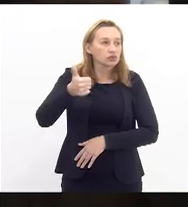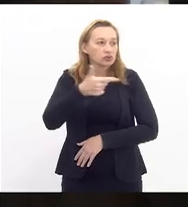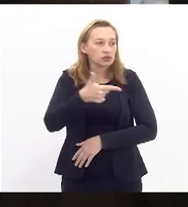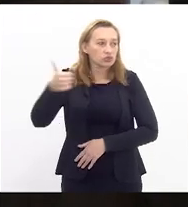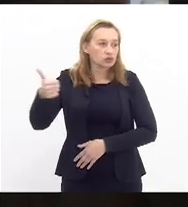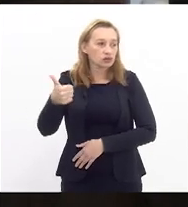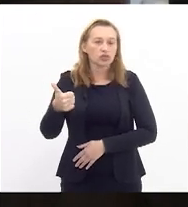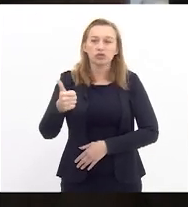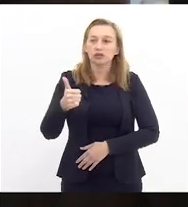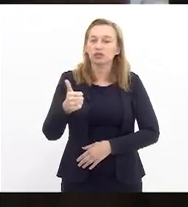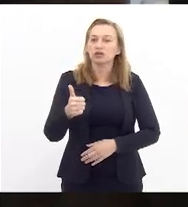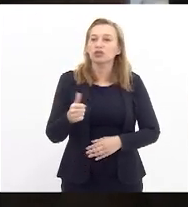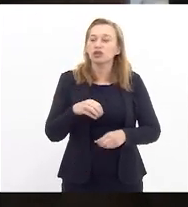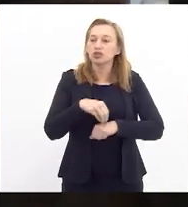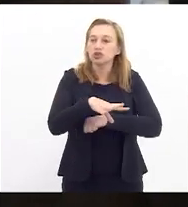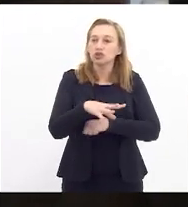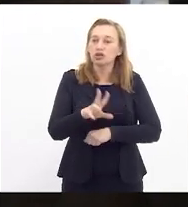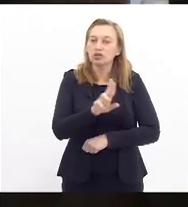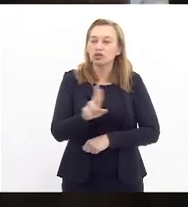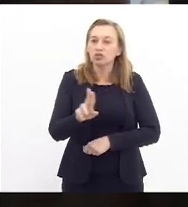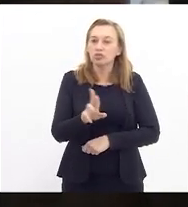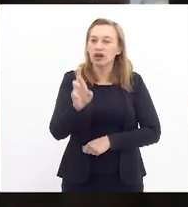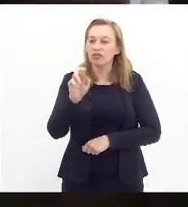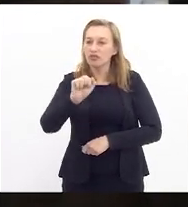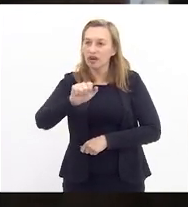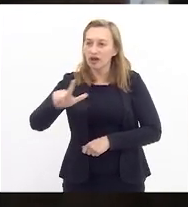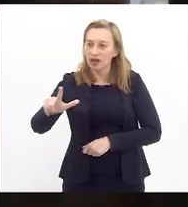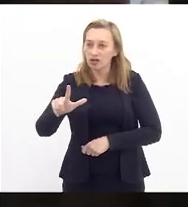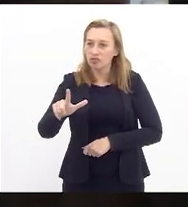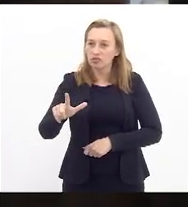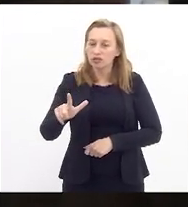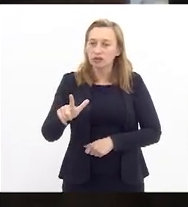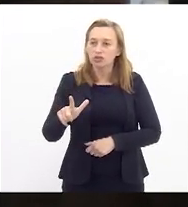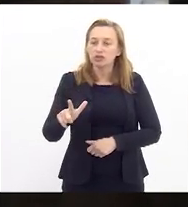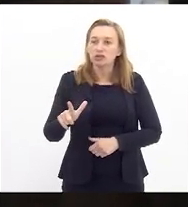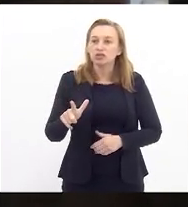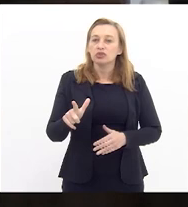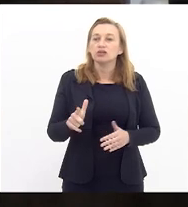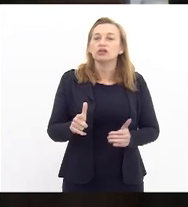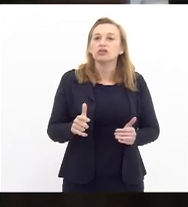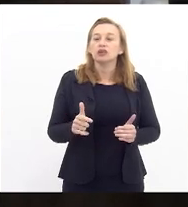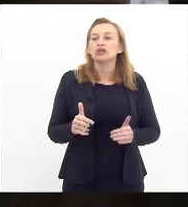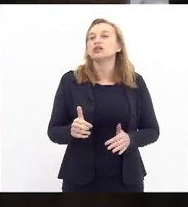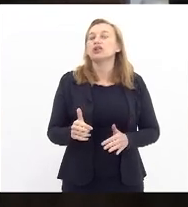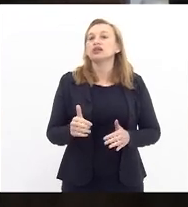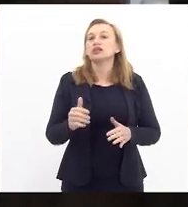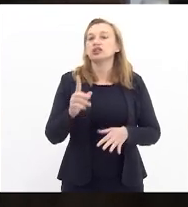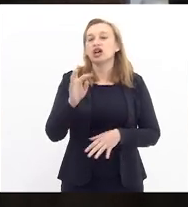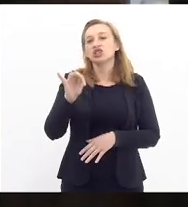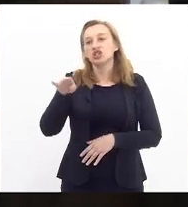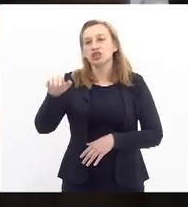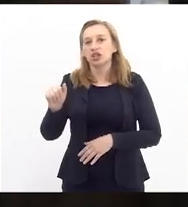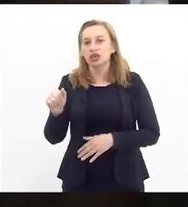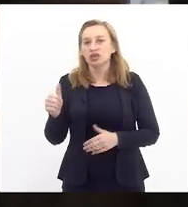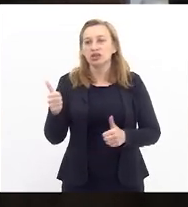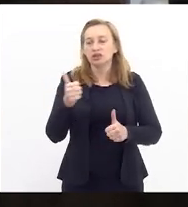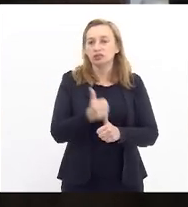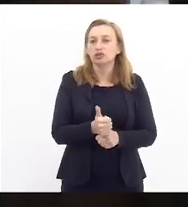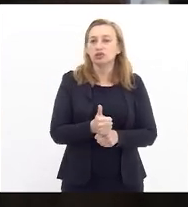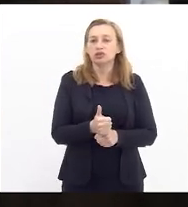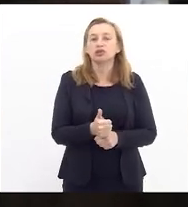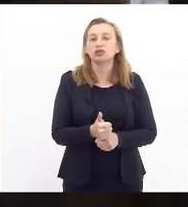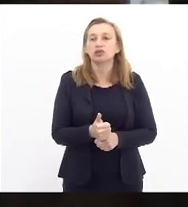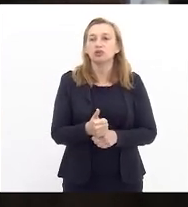através do qual é indicado o nome do senhor Rafael Carvalho de Menezes para o cargo de conselheiro da Agenersa, para fins de arguição pública